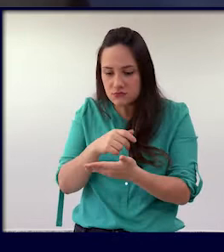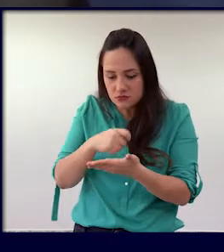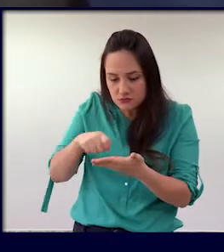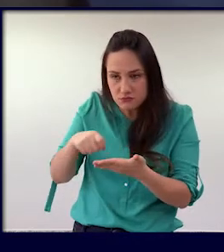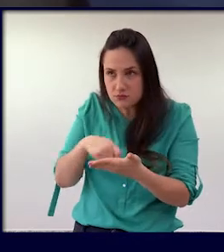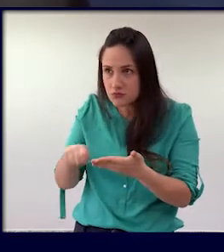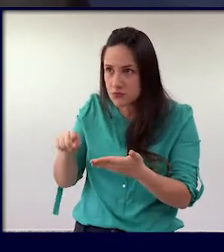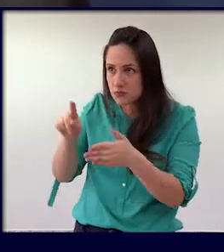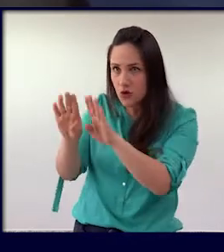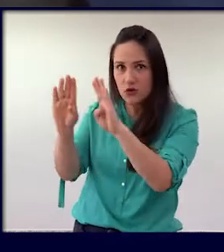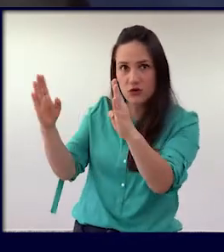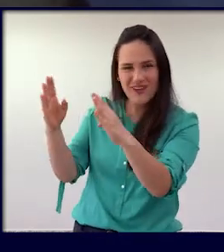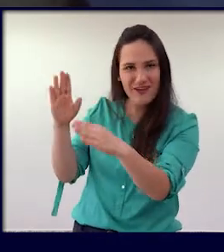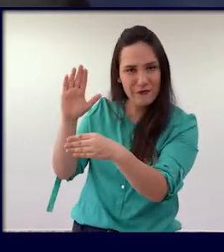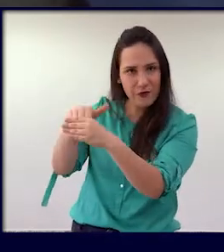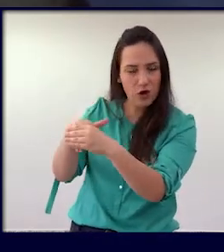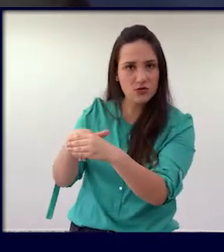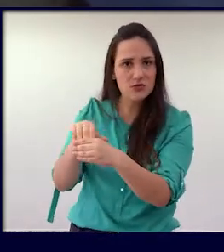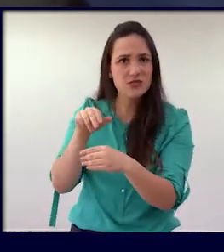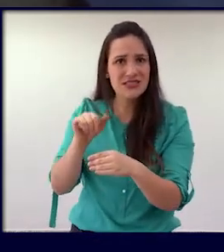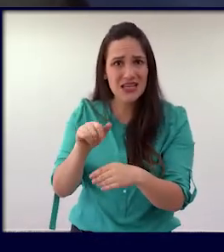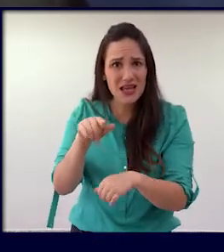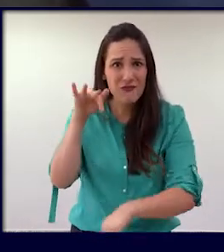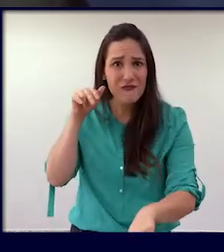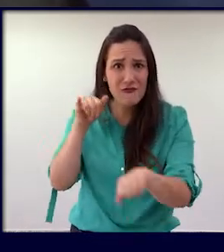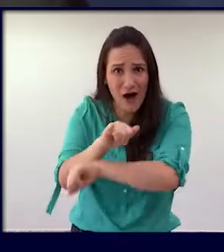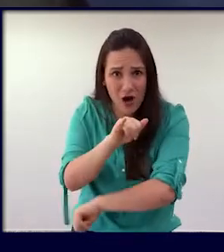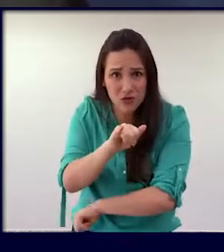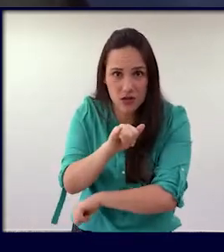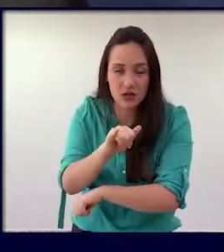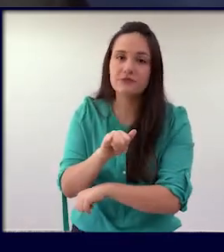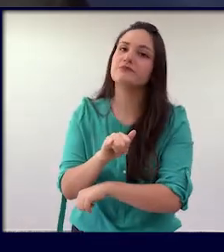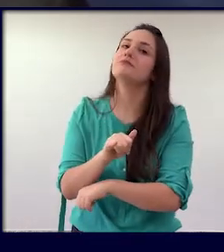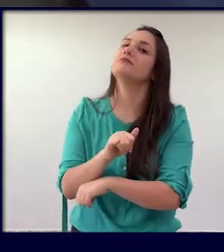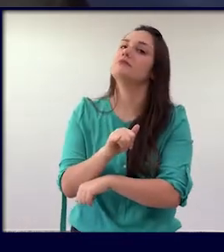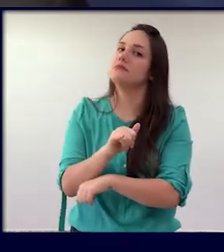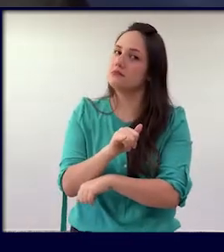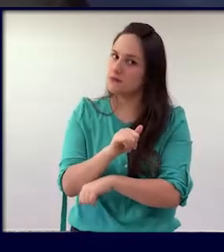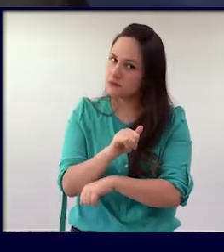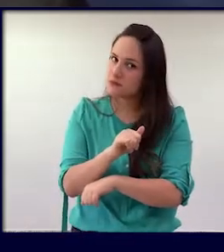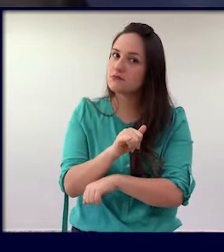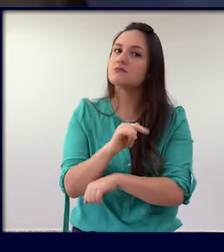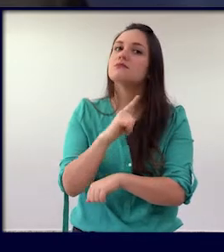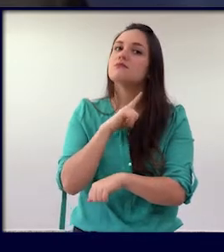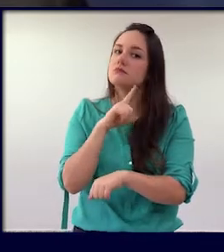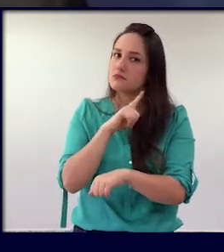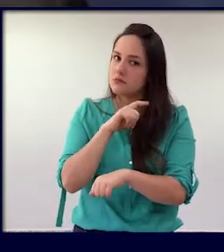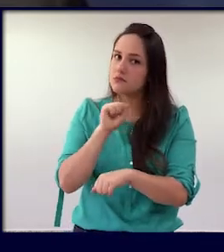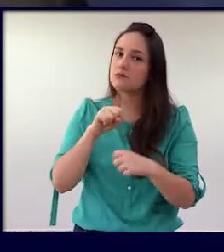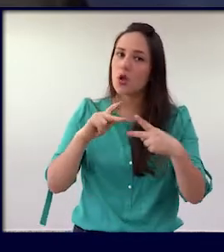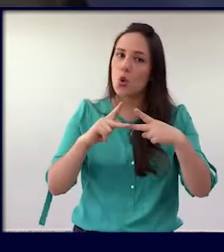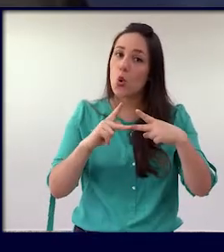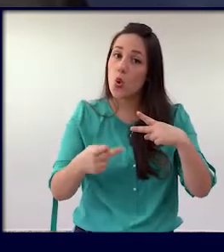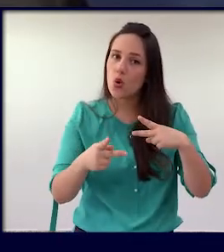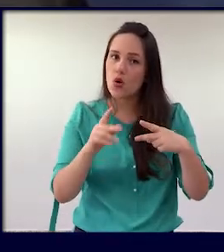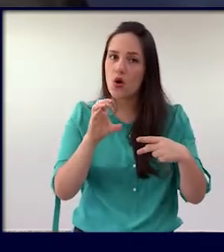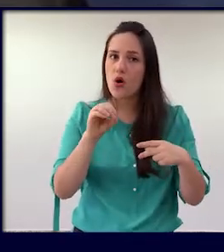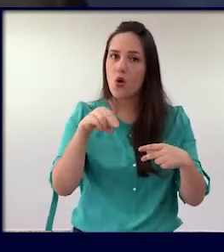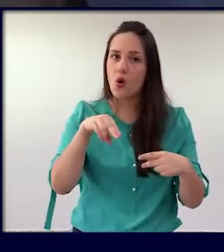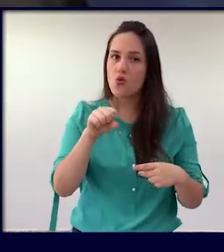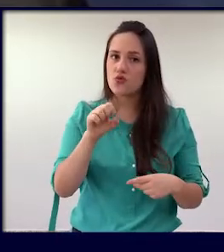si. Então, se o mesário é convocado e ele não comparece, certamente há uma consequência. E